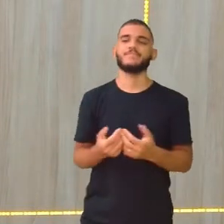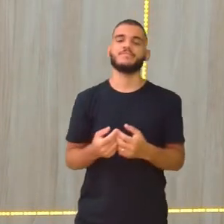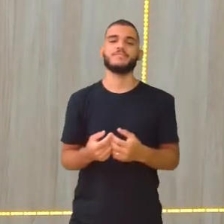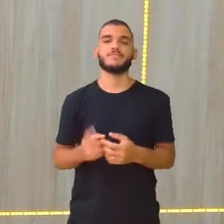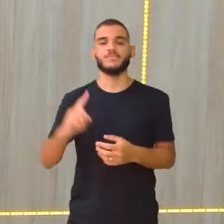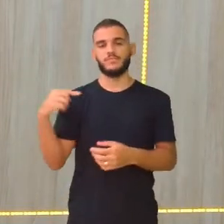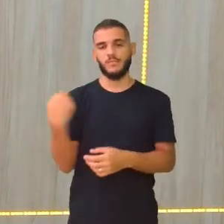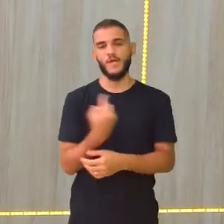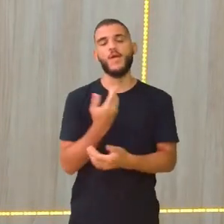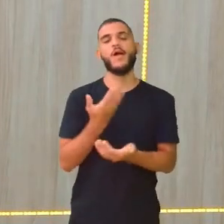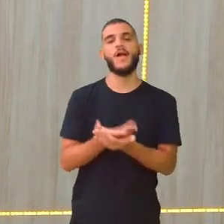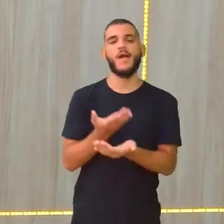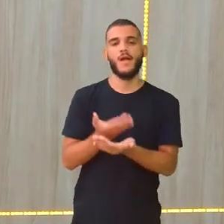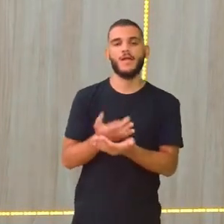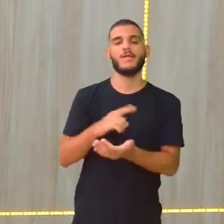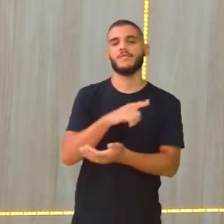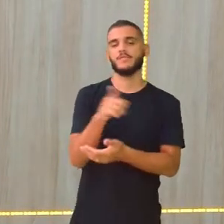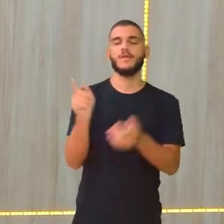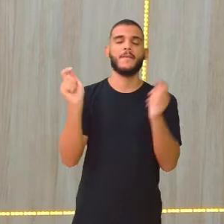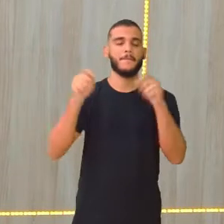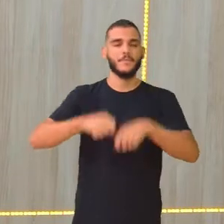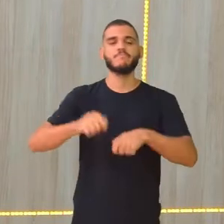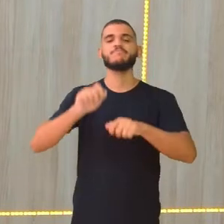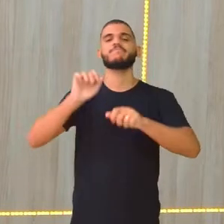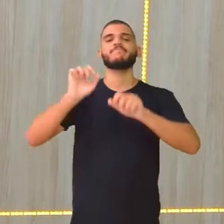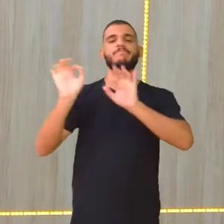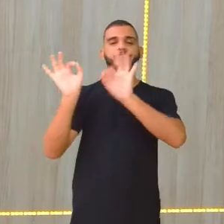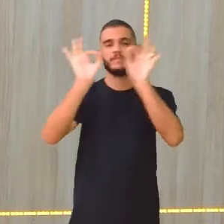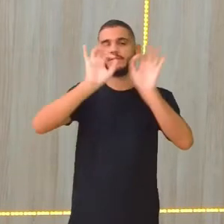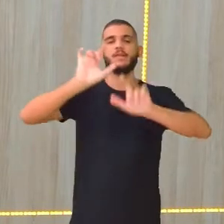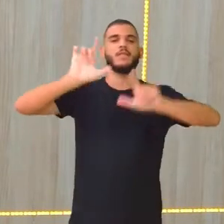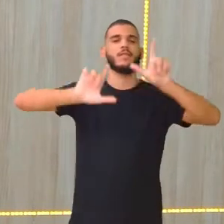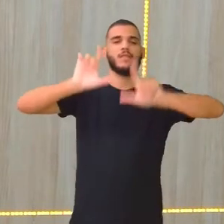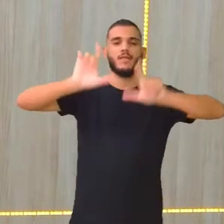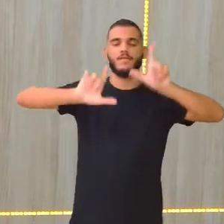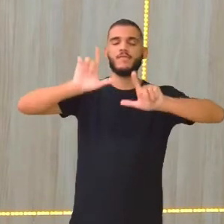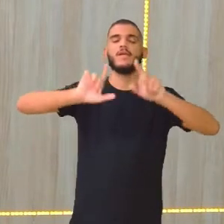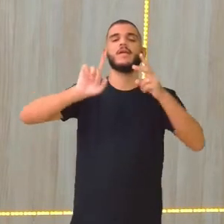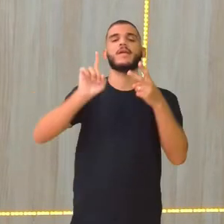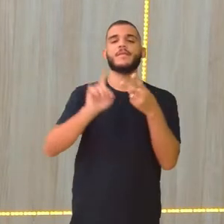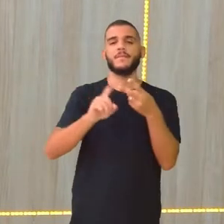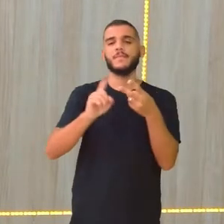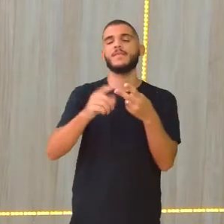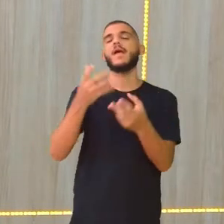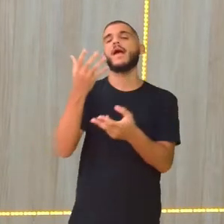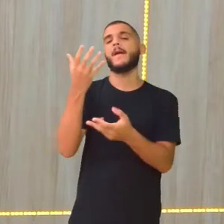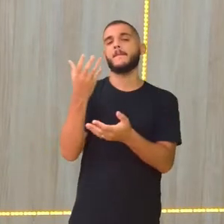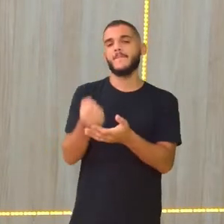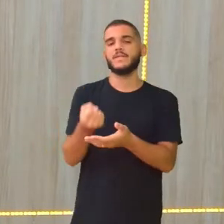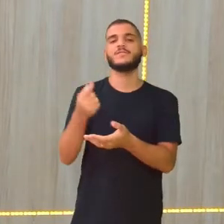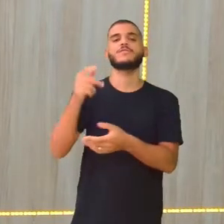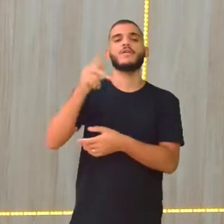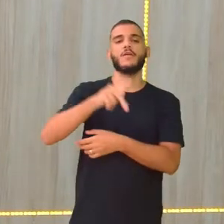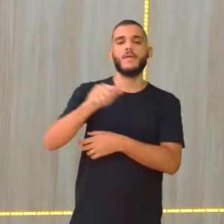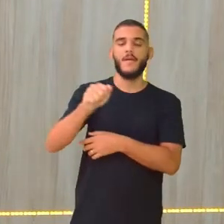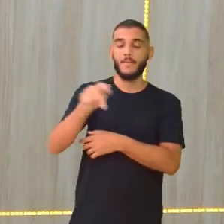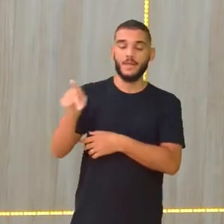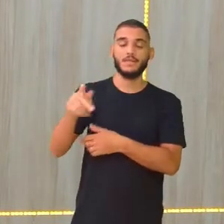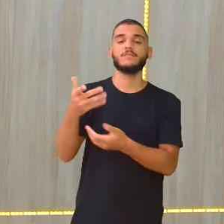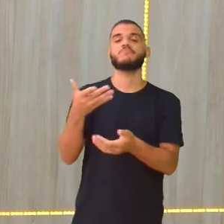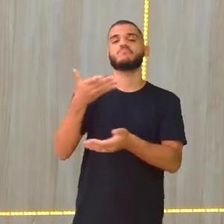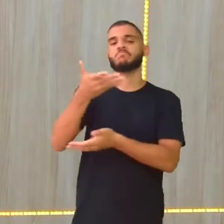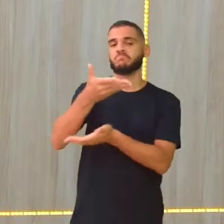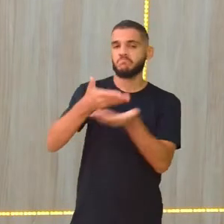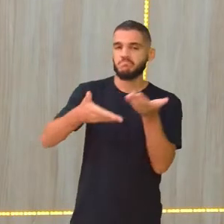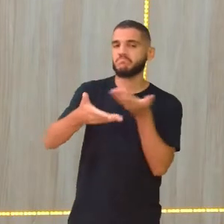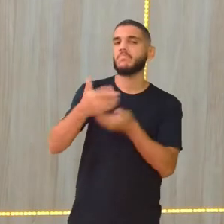A nossa aula, que vocês podem ver pela TV, mas também vocês podem baixar o aplicativo e poder interagir conosco em